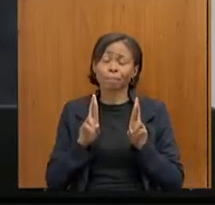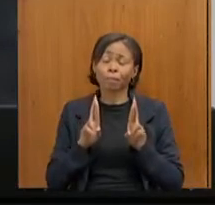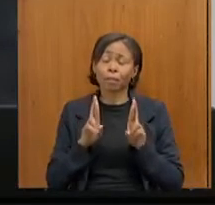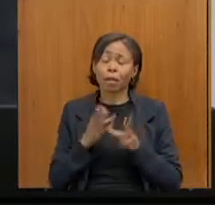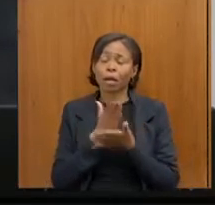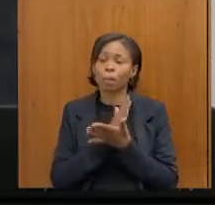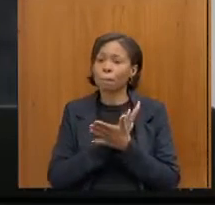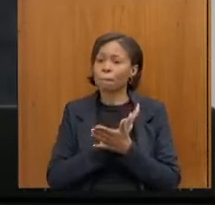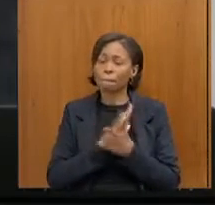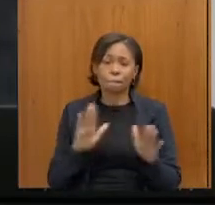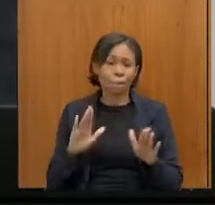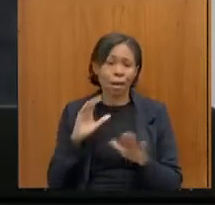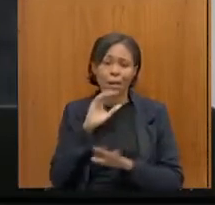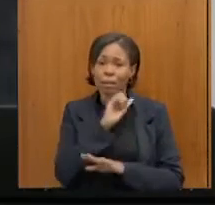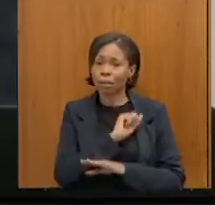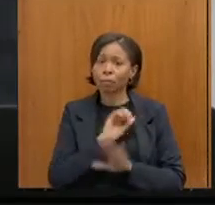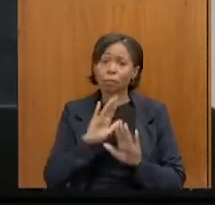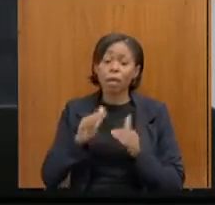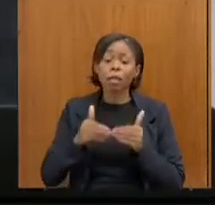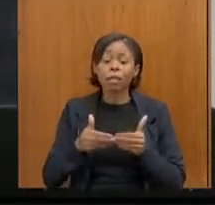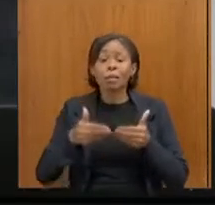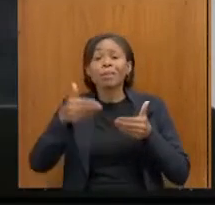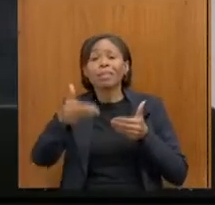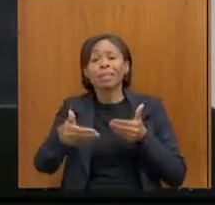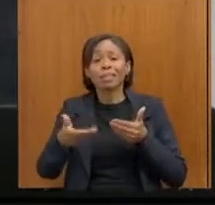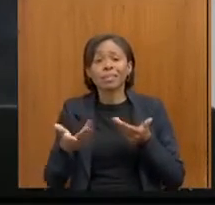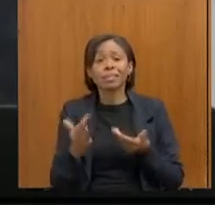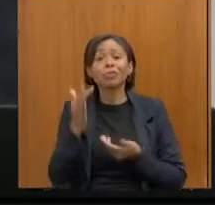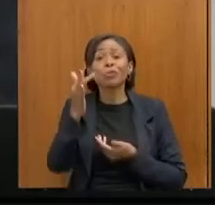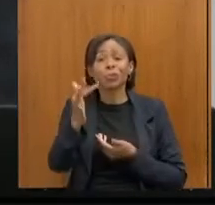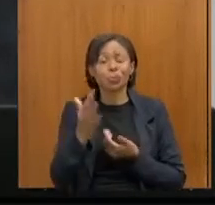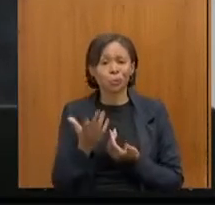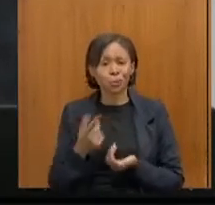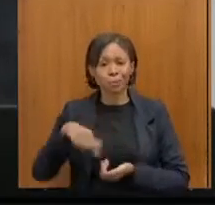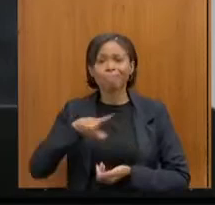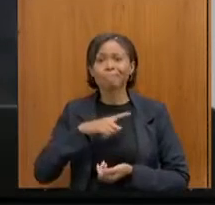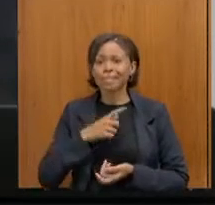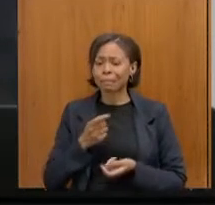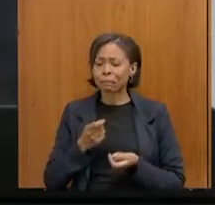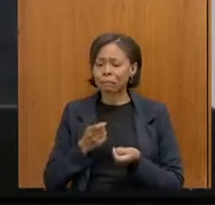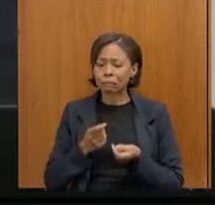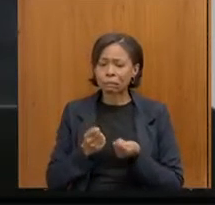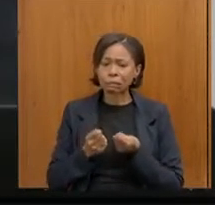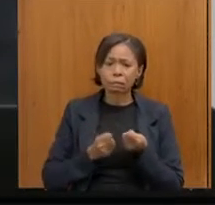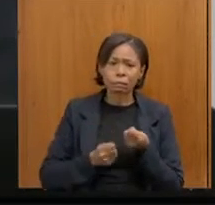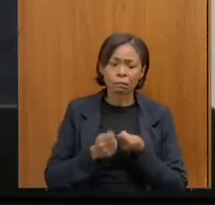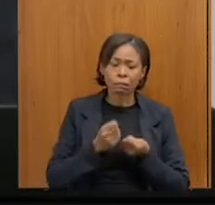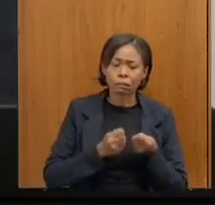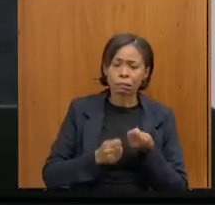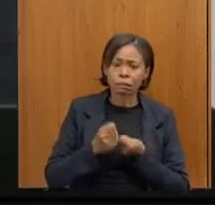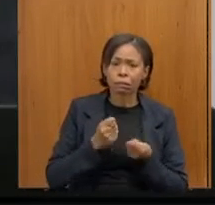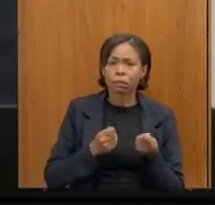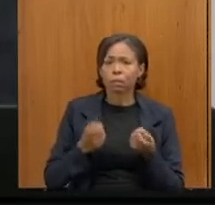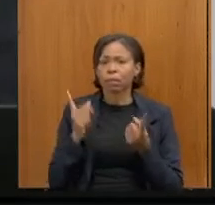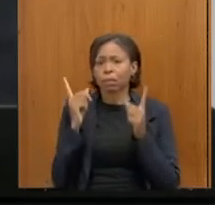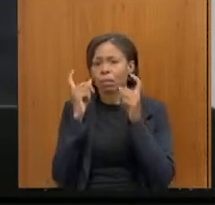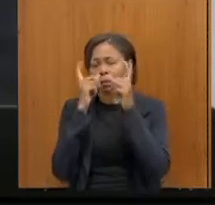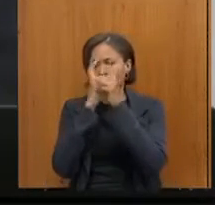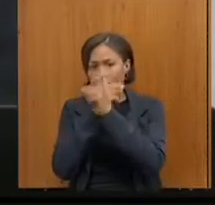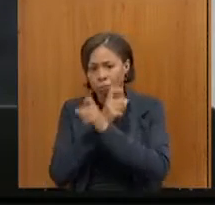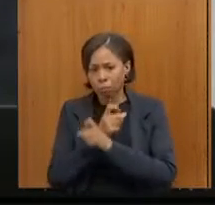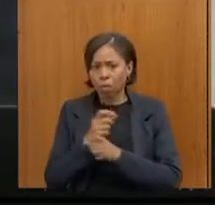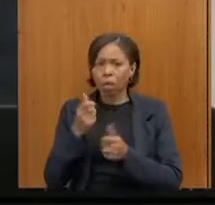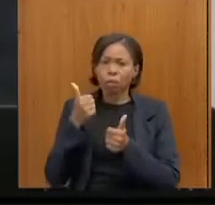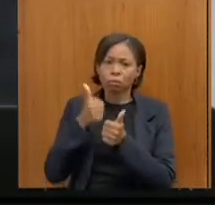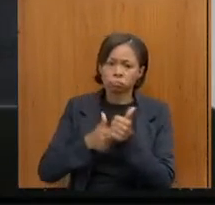possível mas após a tua endemia nós vamos me ver Provavelmente o momento de muita recessão e muitas dificuldades de desemprego